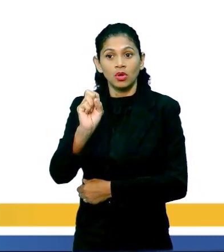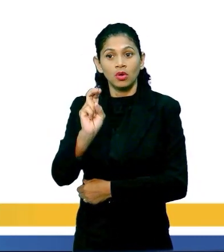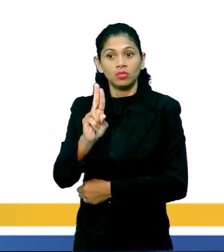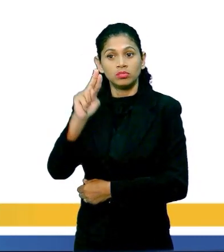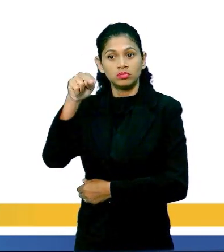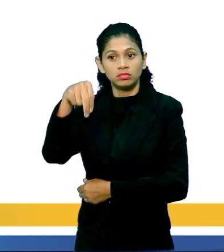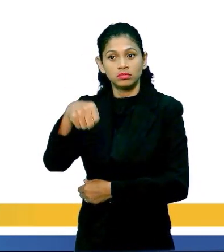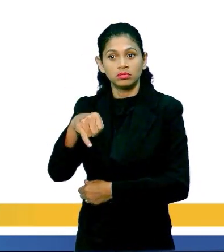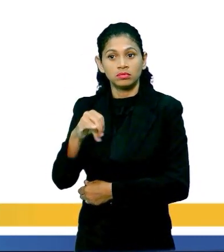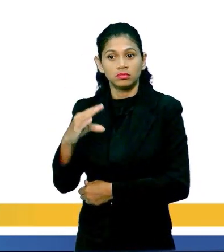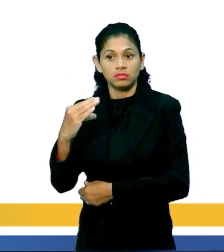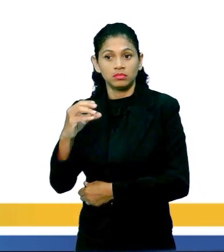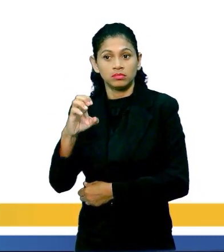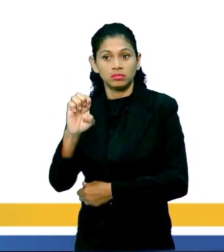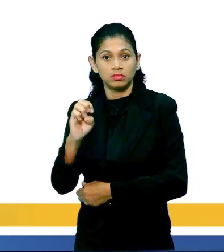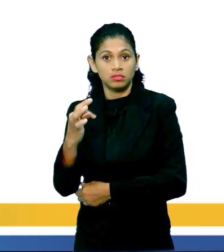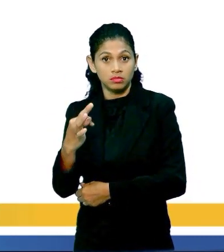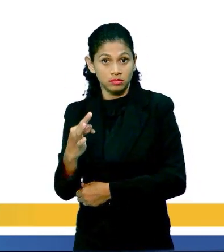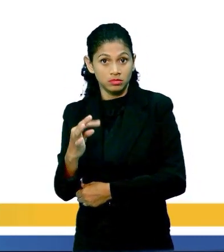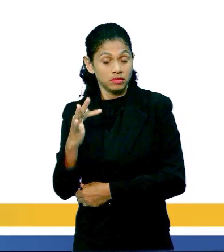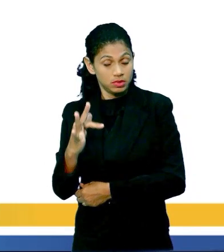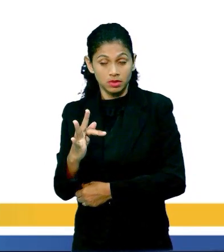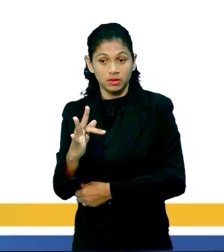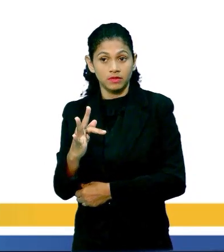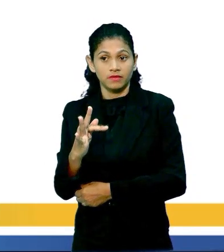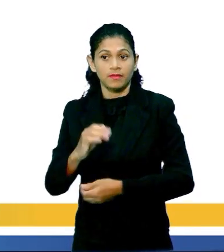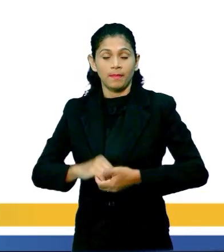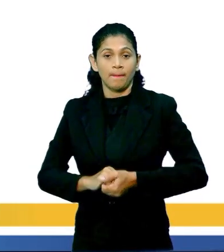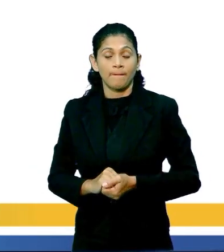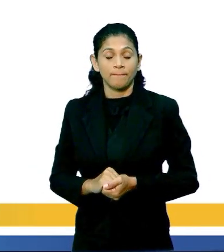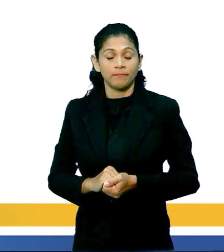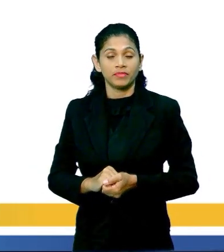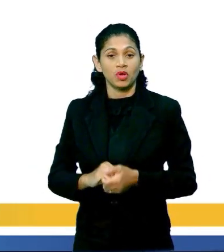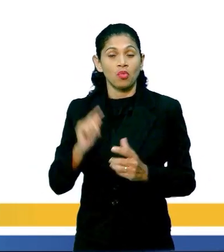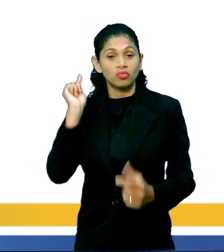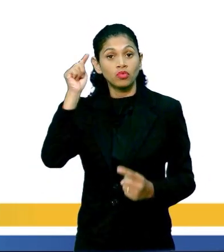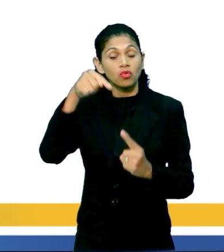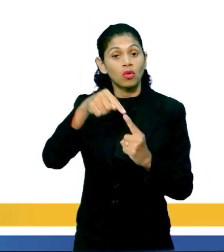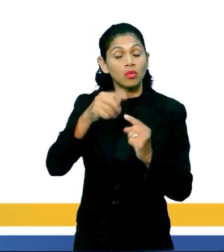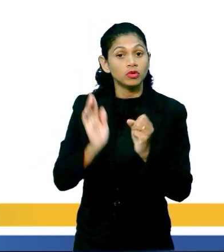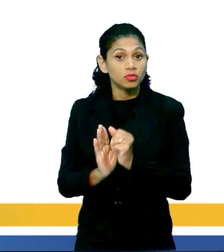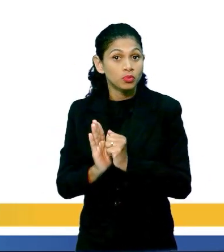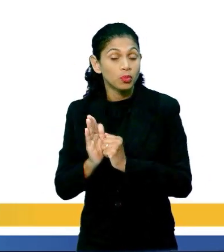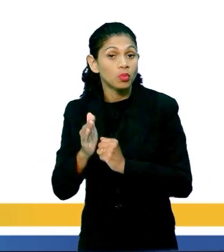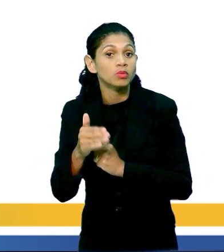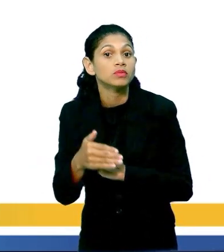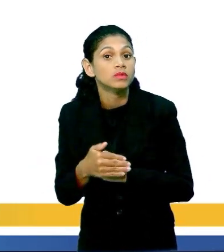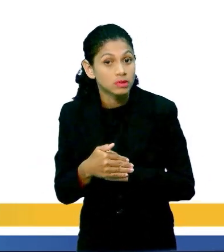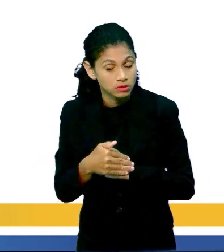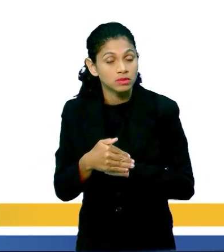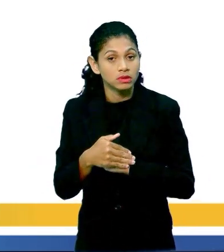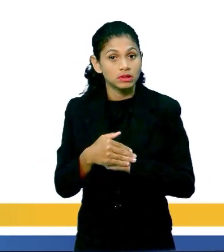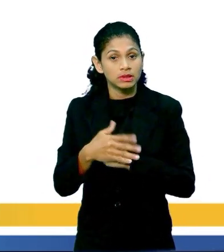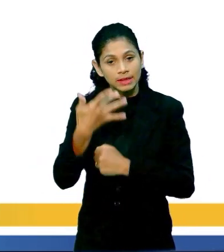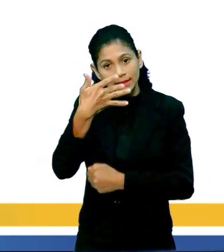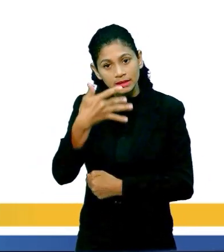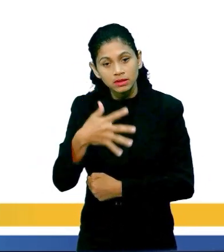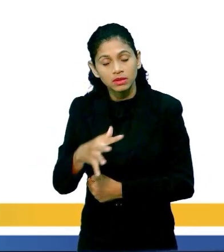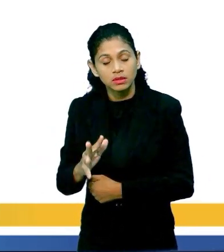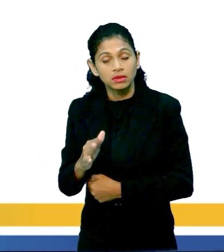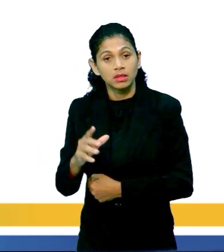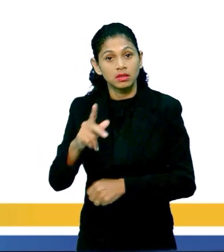um órgão das Nações Unidas que visa proteger as crianças e seus direitos em países em